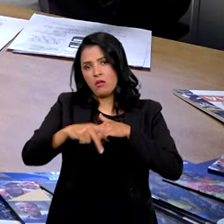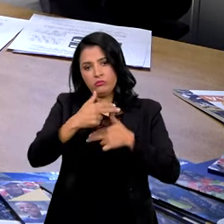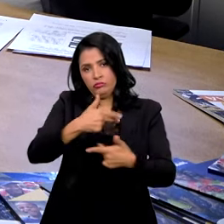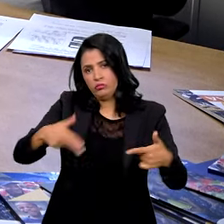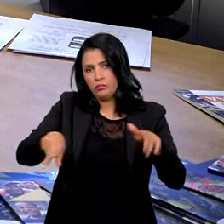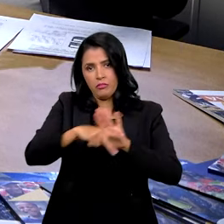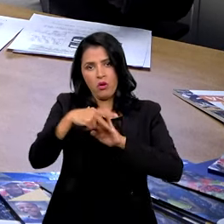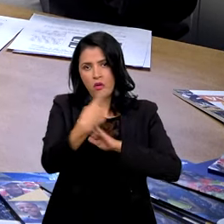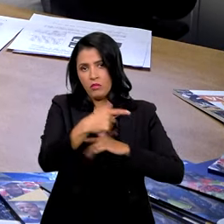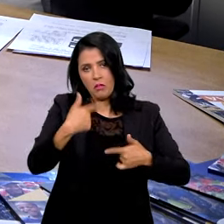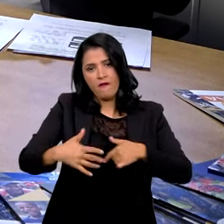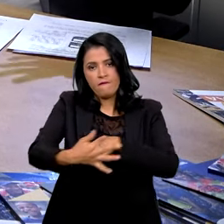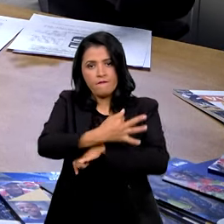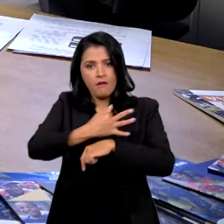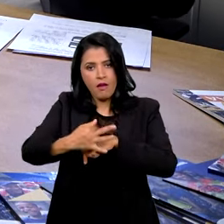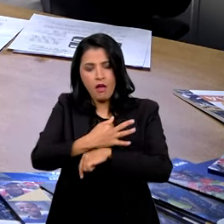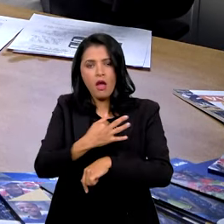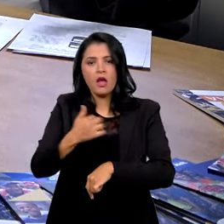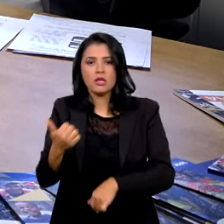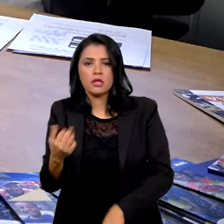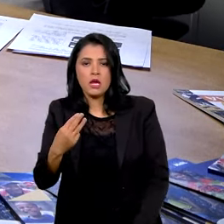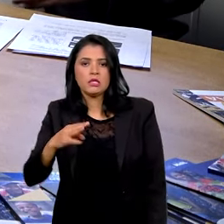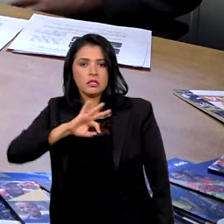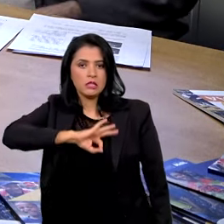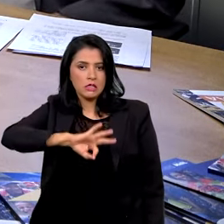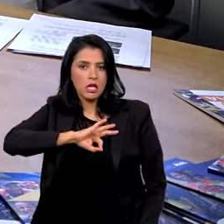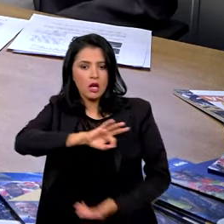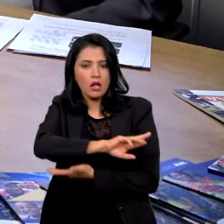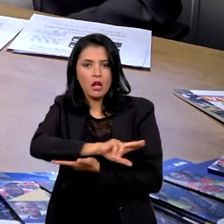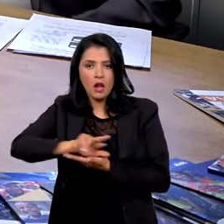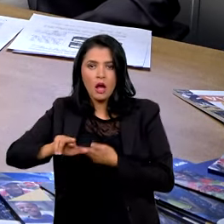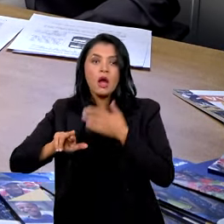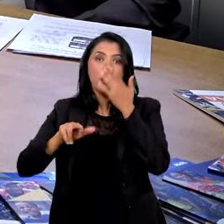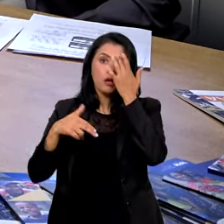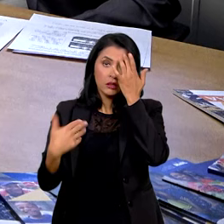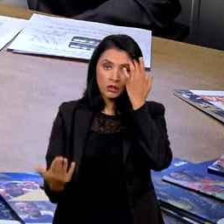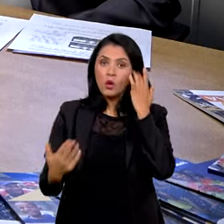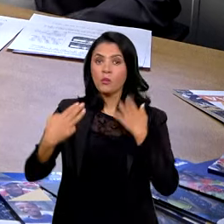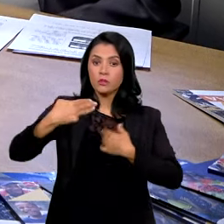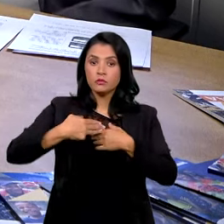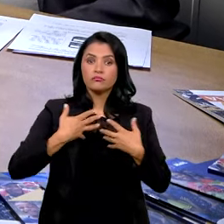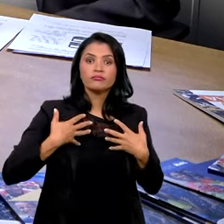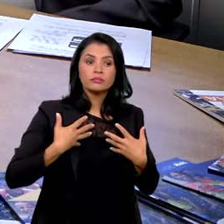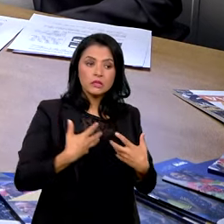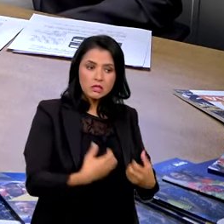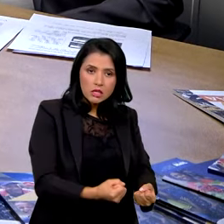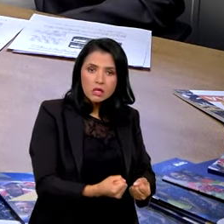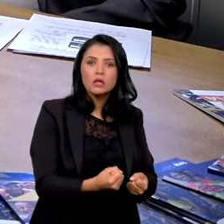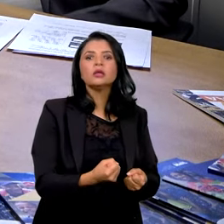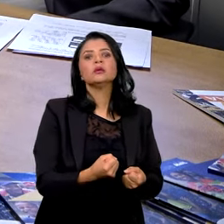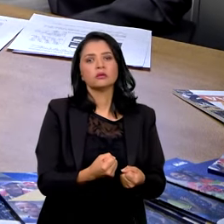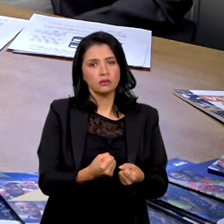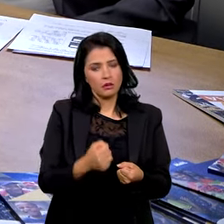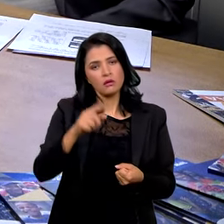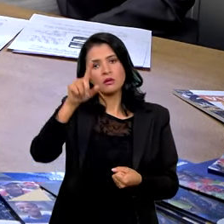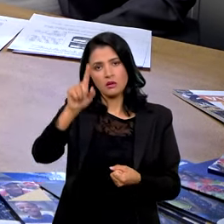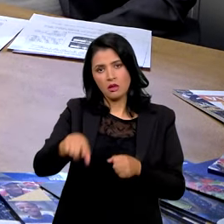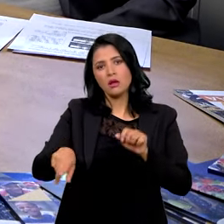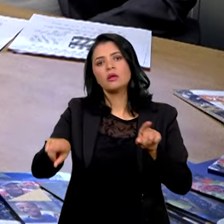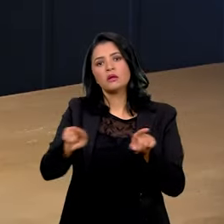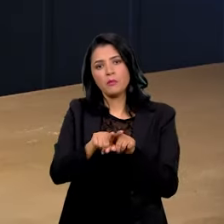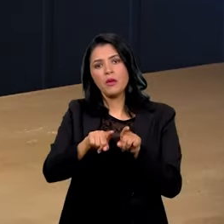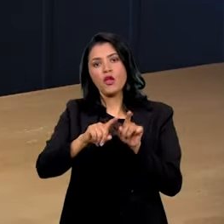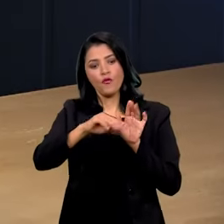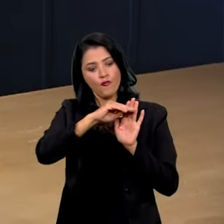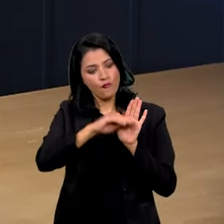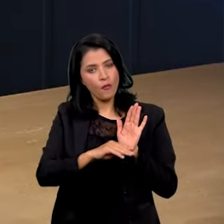trabalhistas mesmo né de férias 13º etc e tal então o município ele faz esse aceite né Eh que é um também um